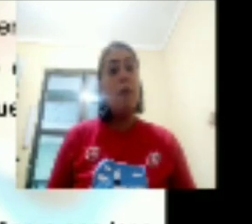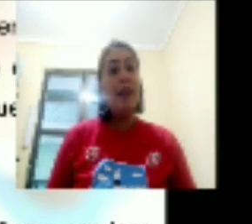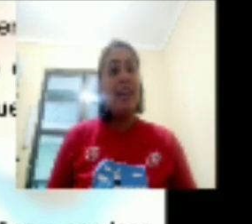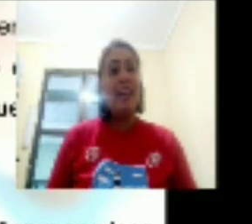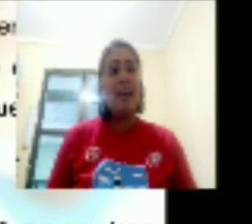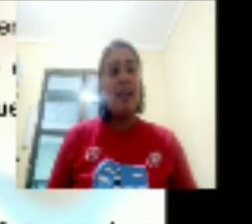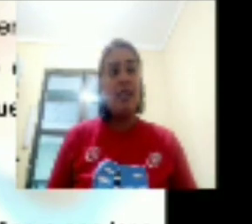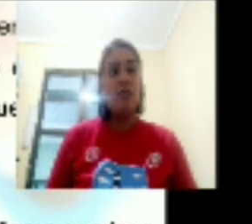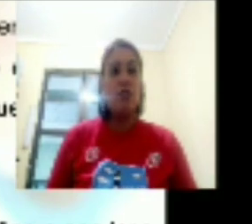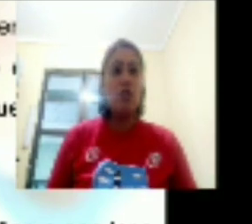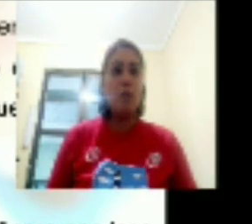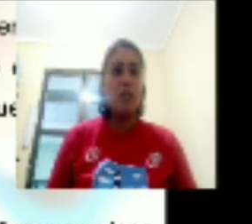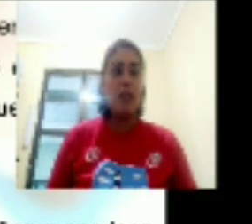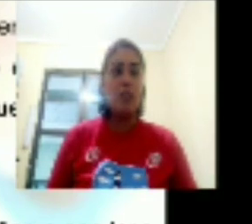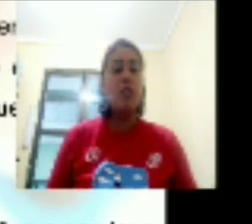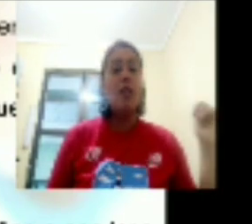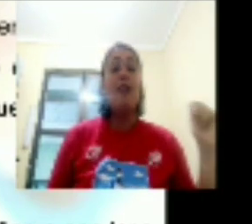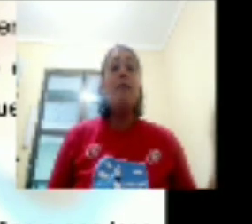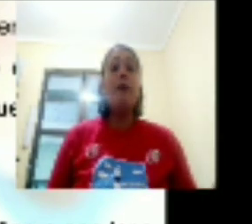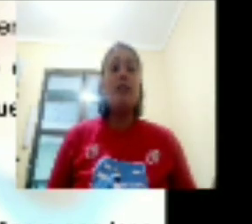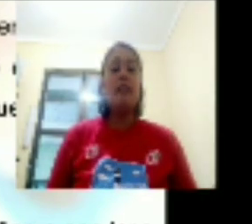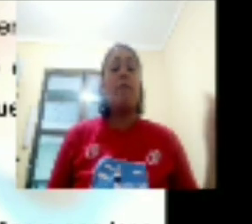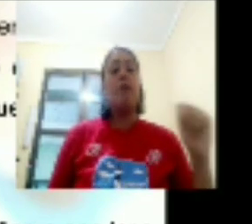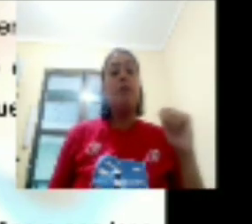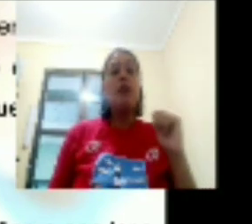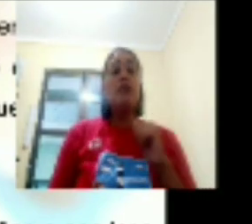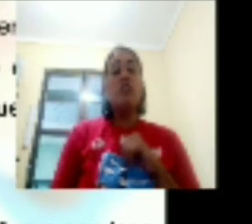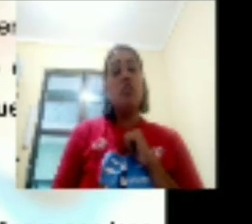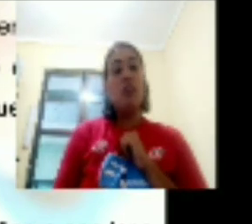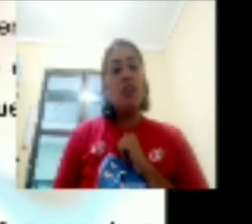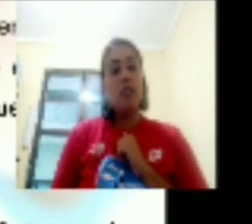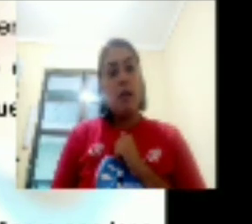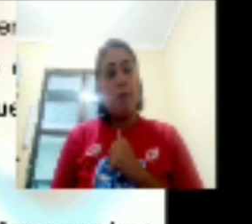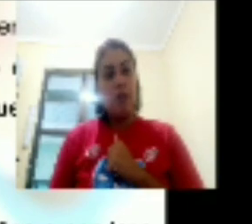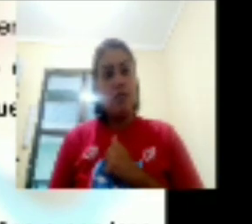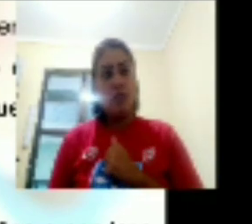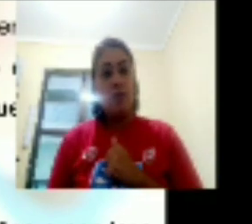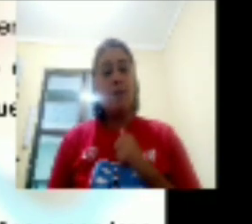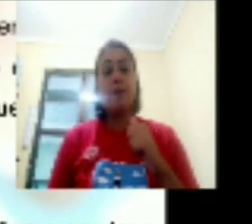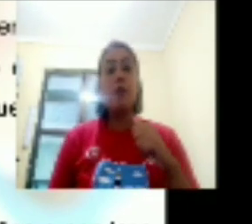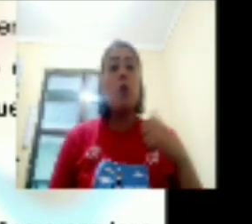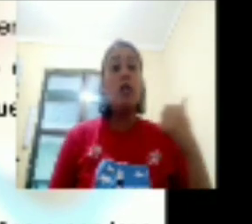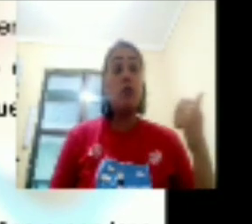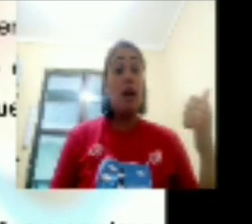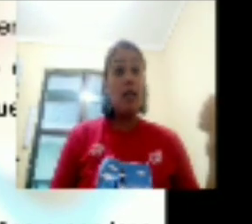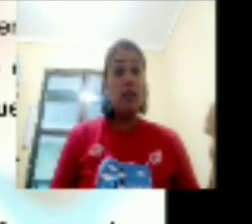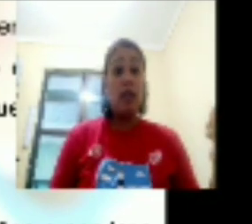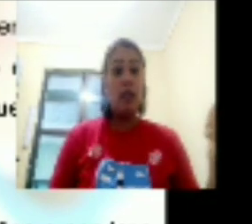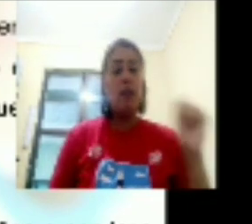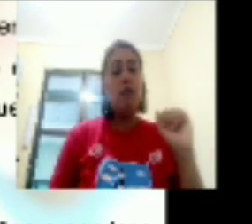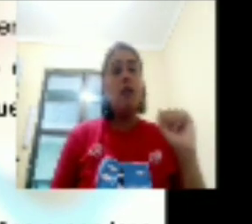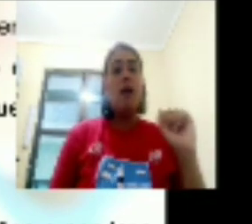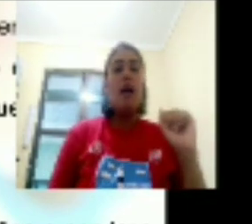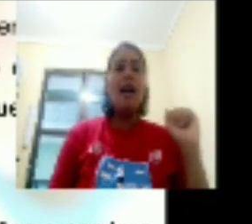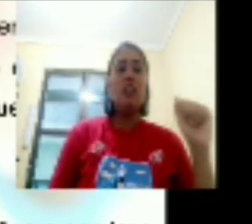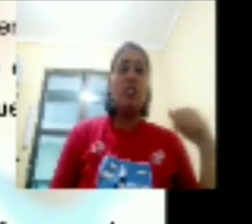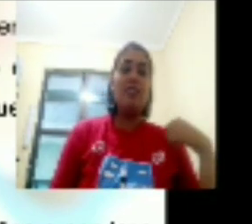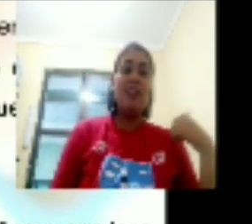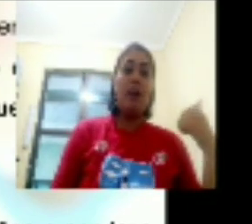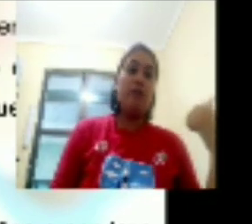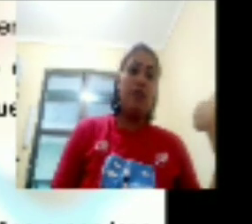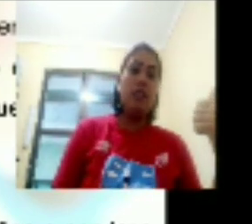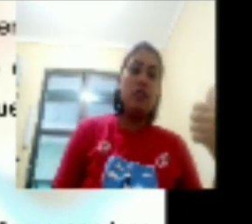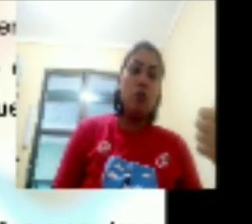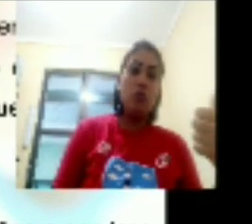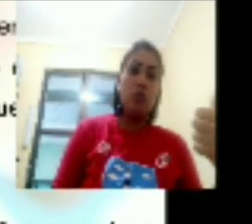uma sobrecarga nos hospitais. Por exemplo, se a gente orientar a população quanto à dengue, a